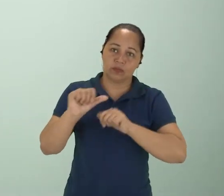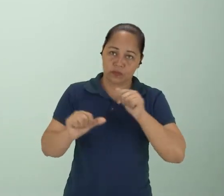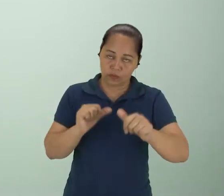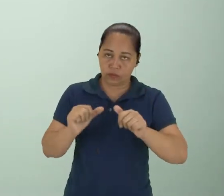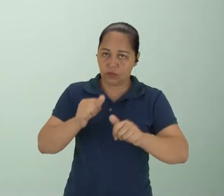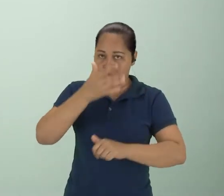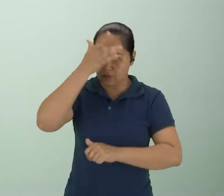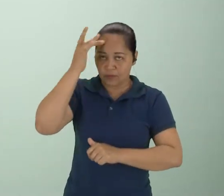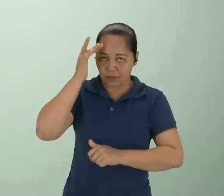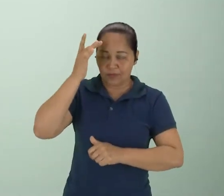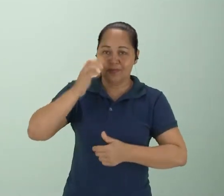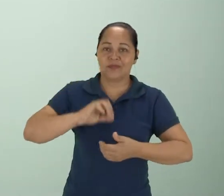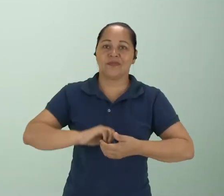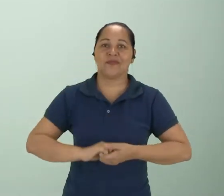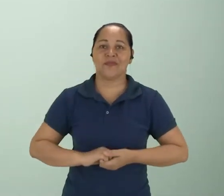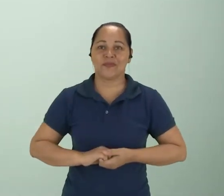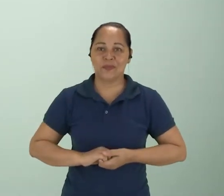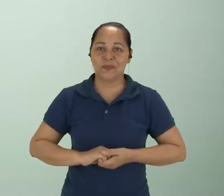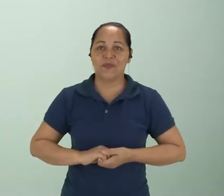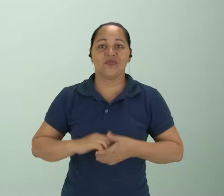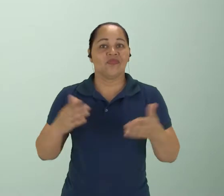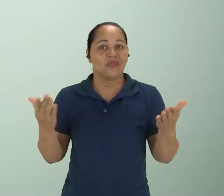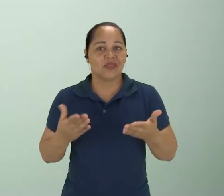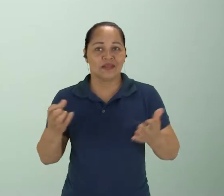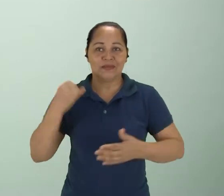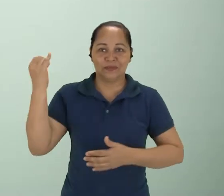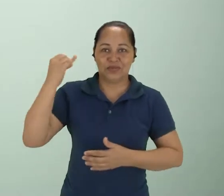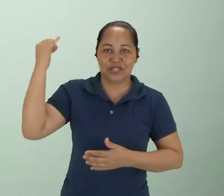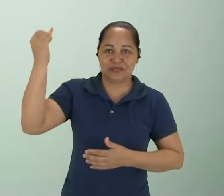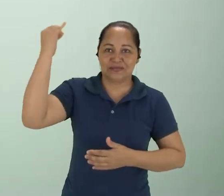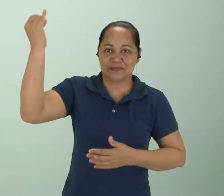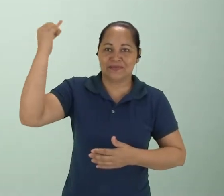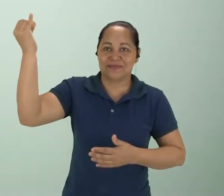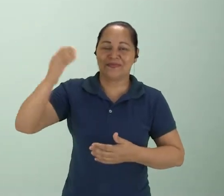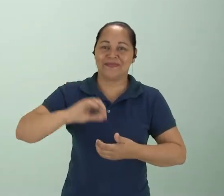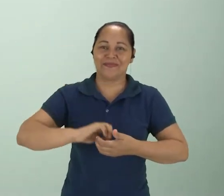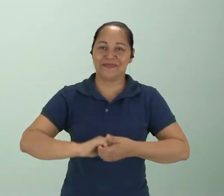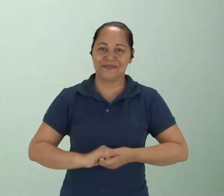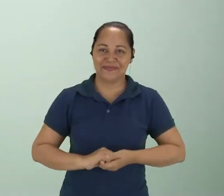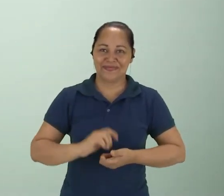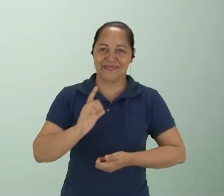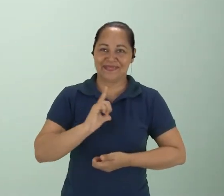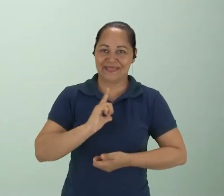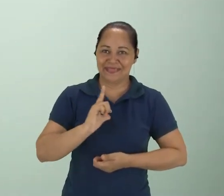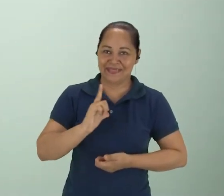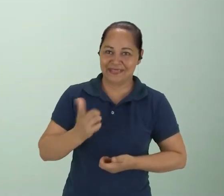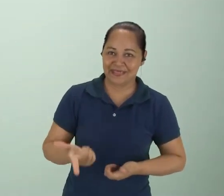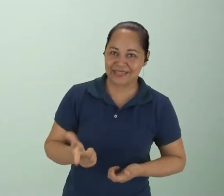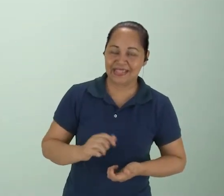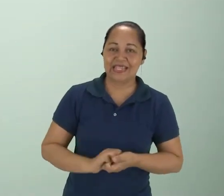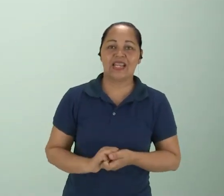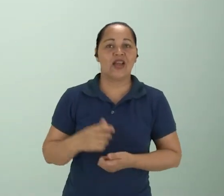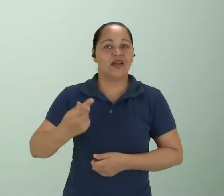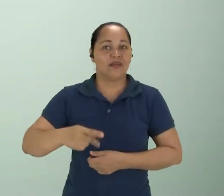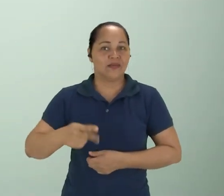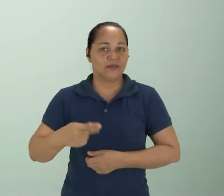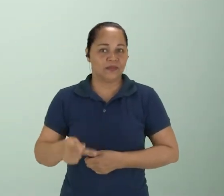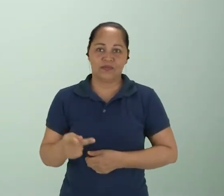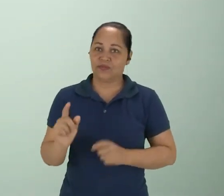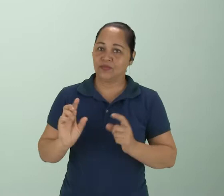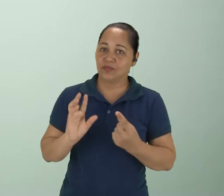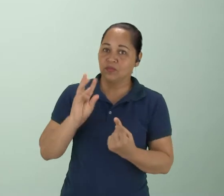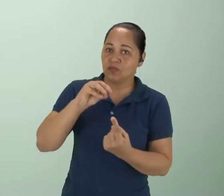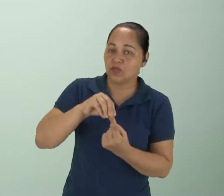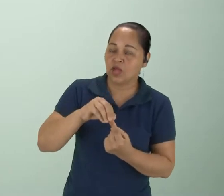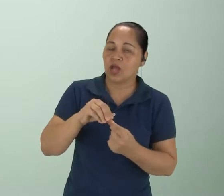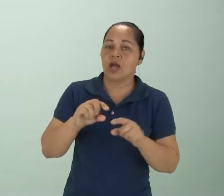dessas pessoas. Isso vai se tornar importante para demonstrar as divergências que temos culturalmente, já que não é unificado, já que